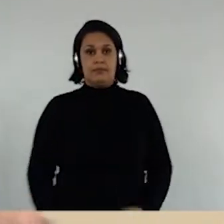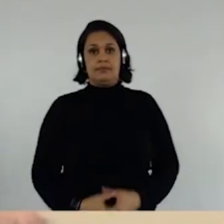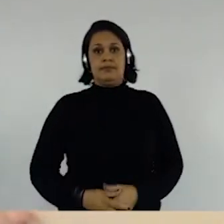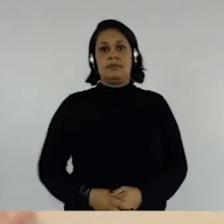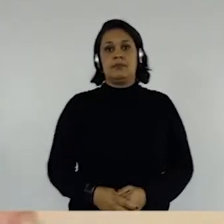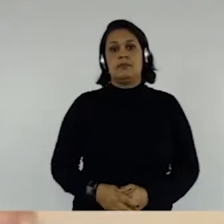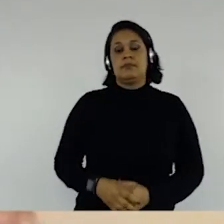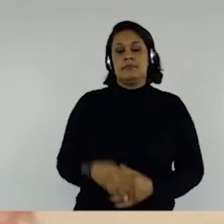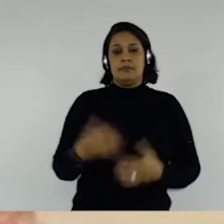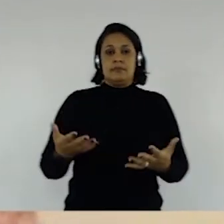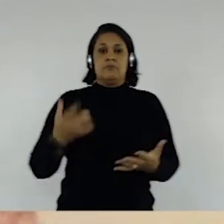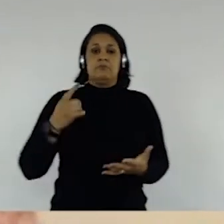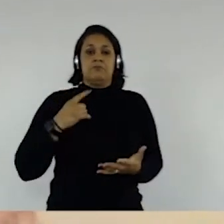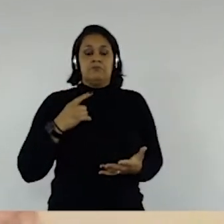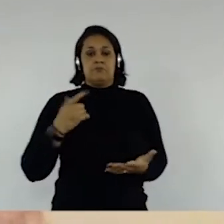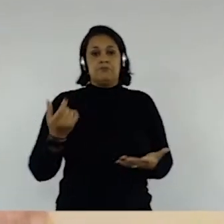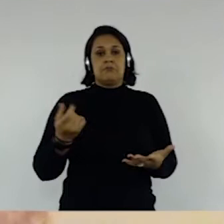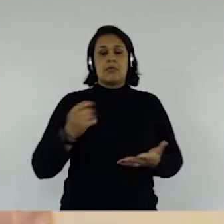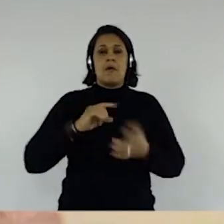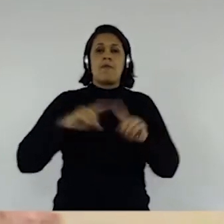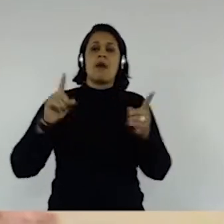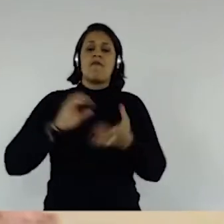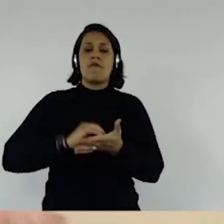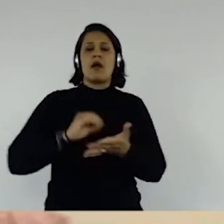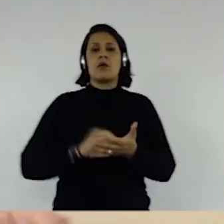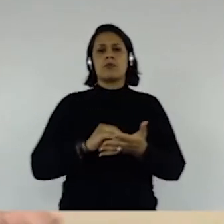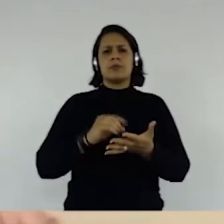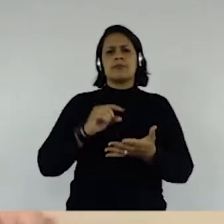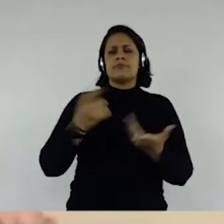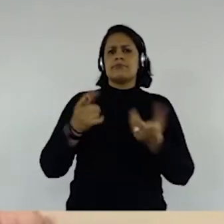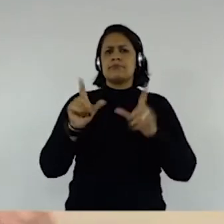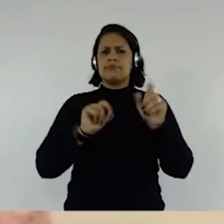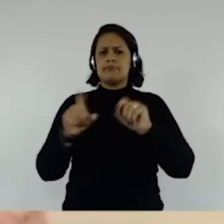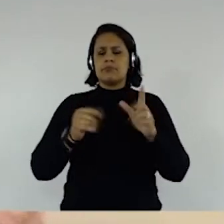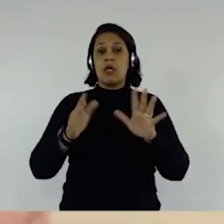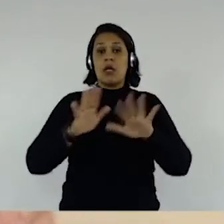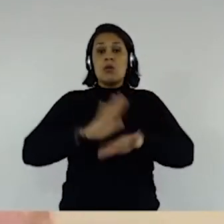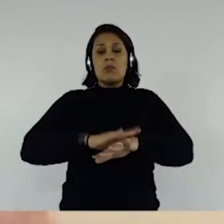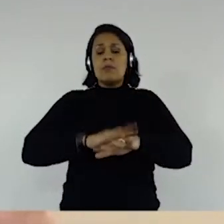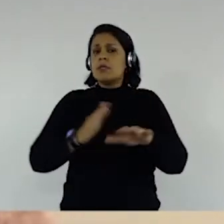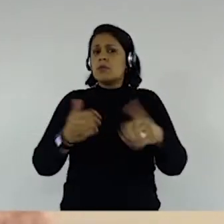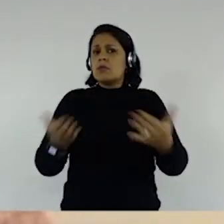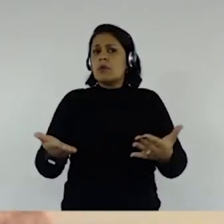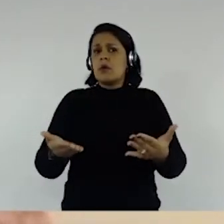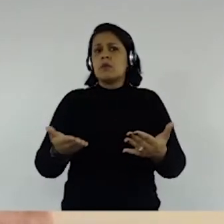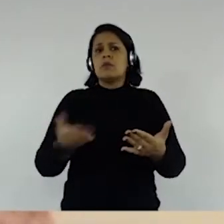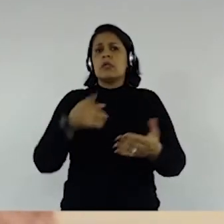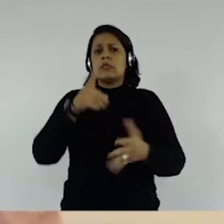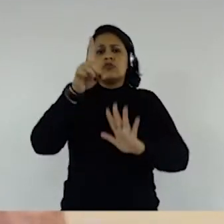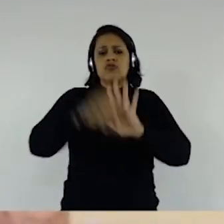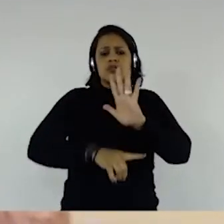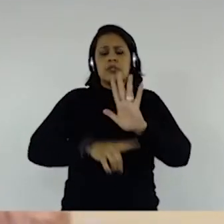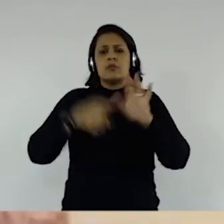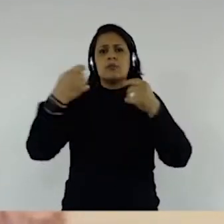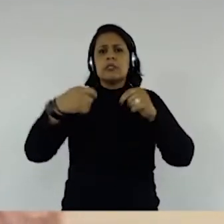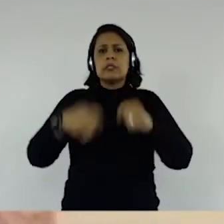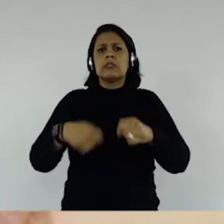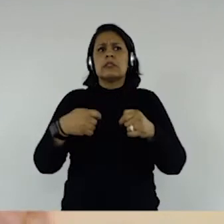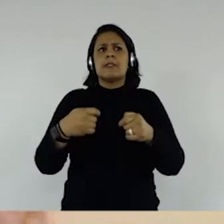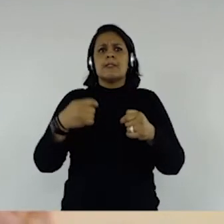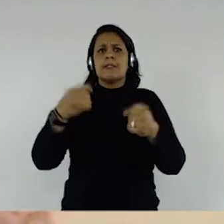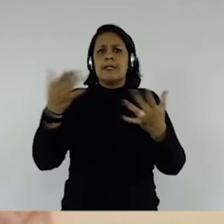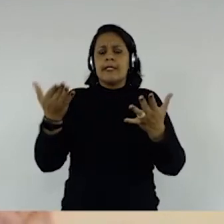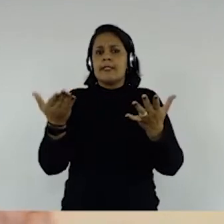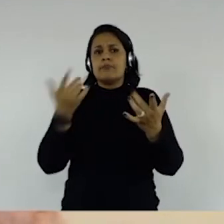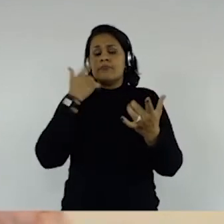balizas legais mais definidas. Qual é o momento, então, em que esse dever ou esse direito deveria ser acionado?